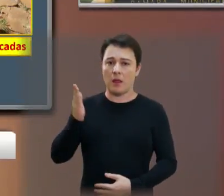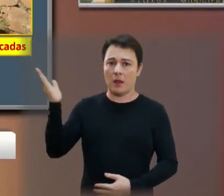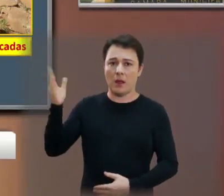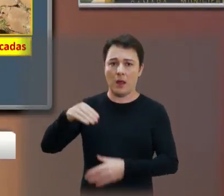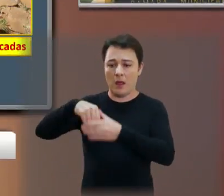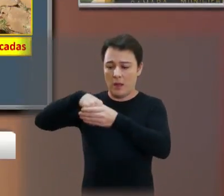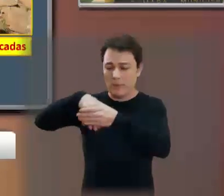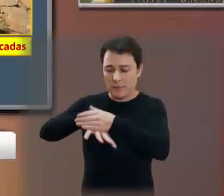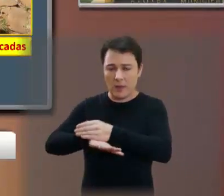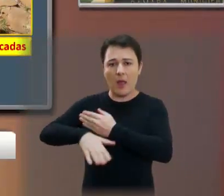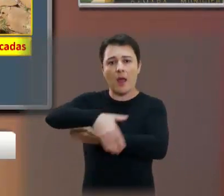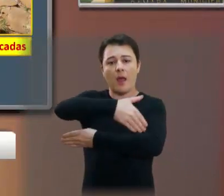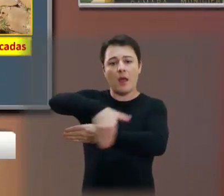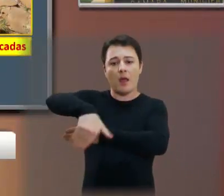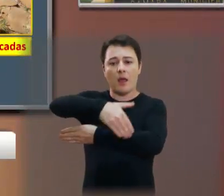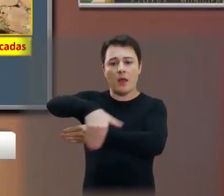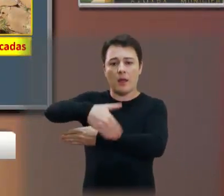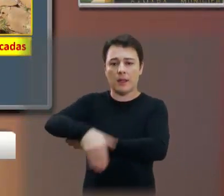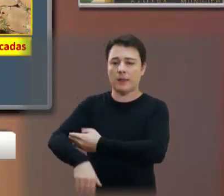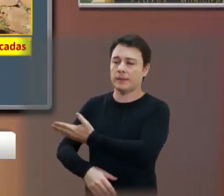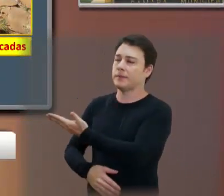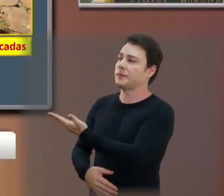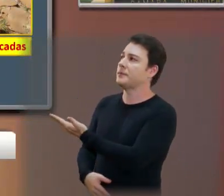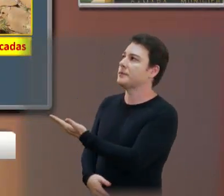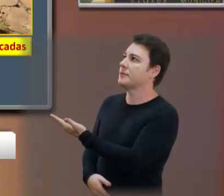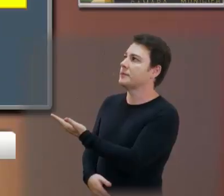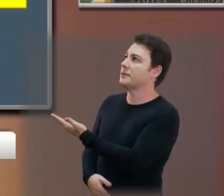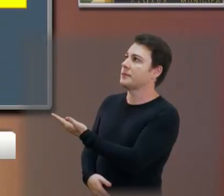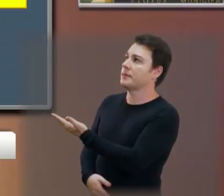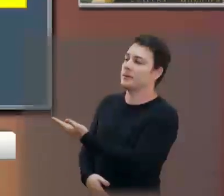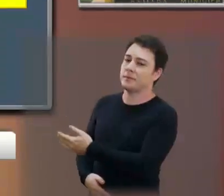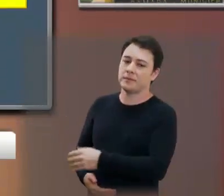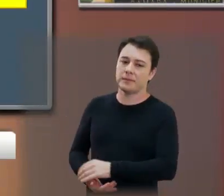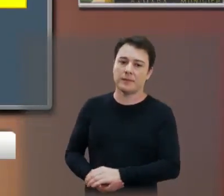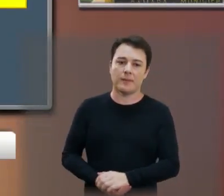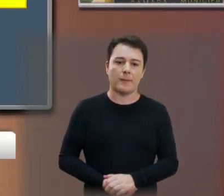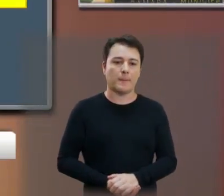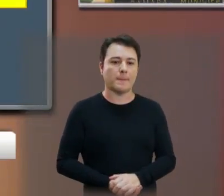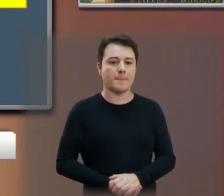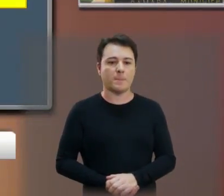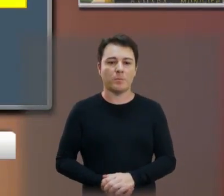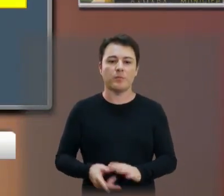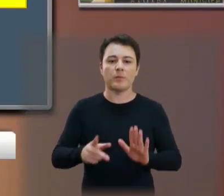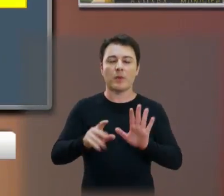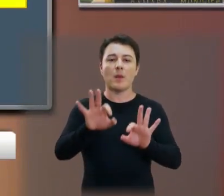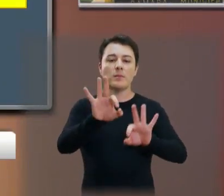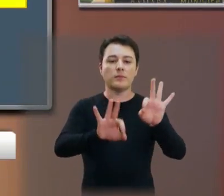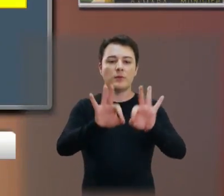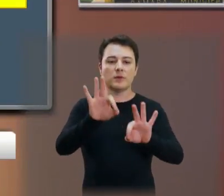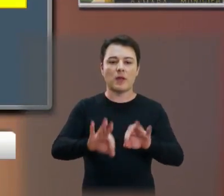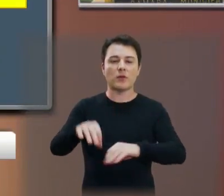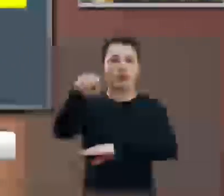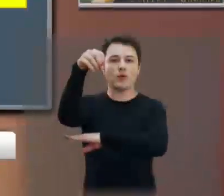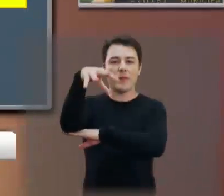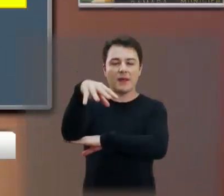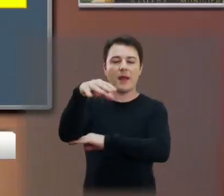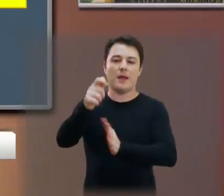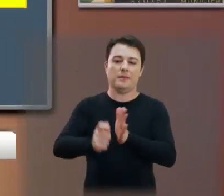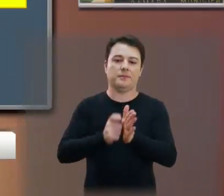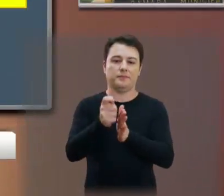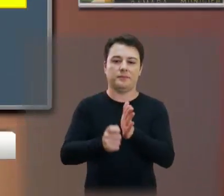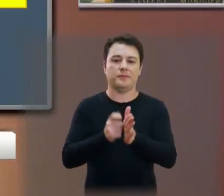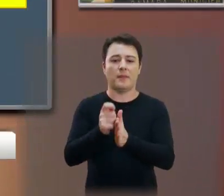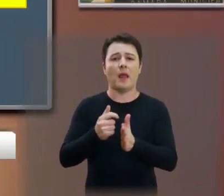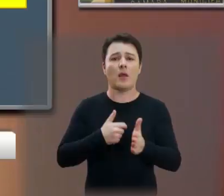na Avenida Professor Jorge Corrêa. E o próximo, o projeto Ilumina Araraquara, também estou pedindo para que